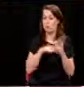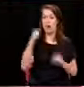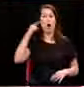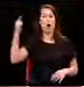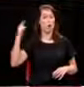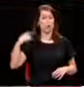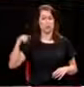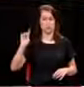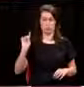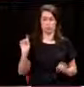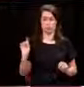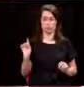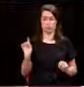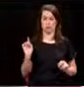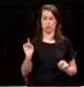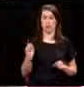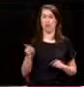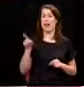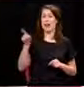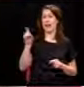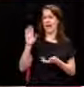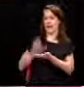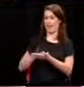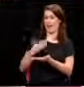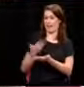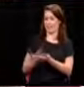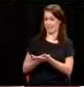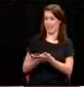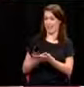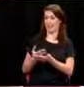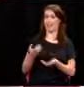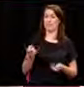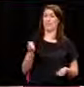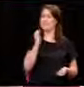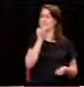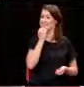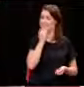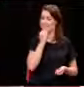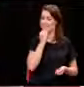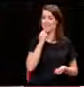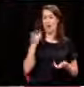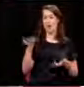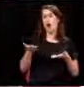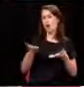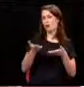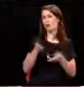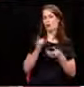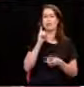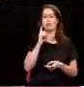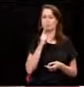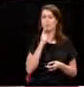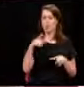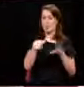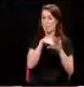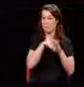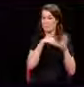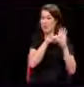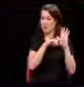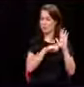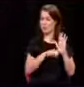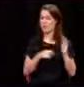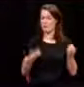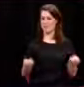para este número e onde teremos a Cláudia Dias do outro lado da linha a ajudar os surdos a falar connosco e a participar no programa de hoje. Fica feito o convite e